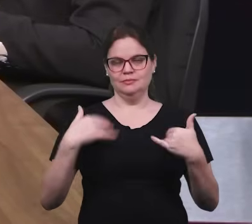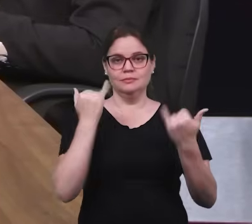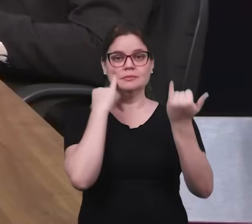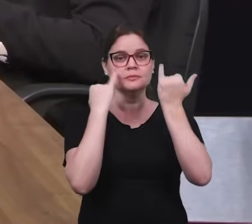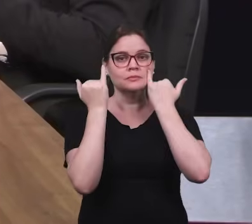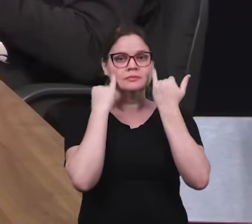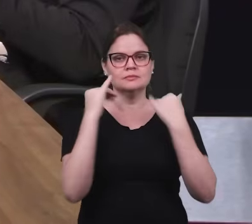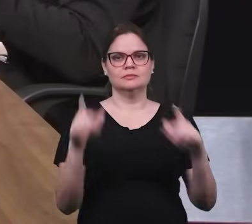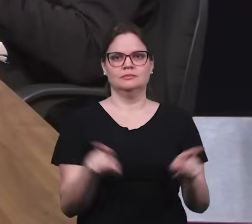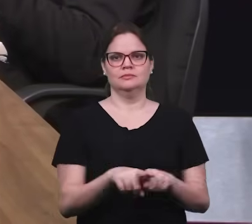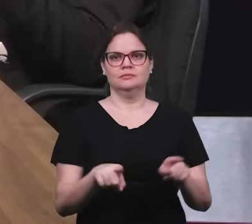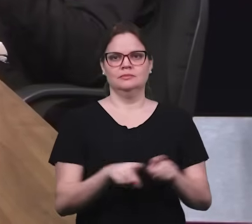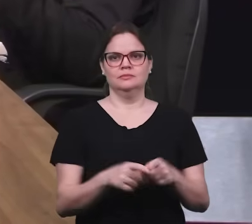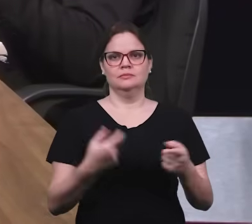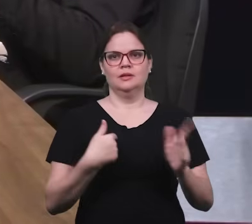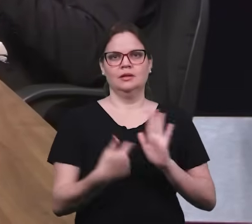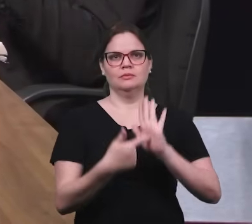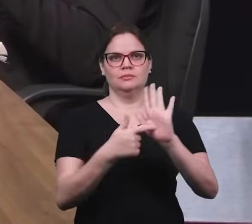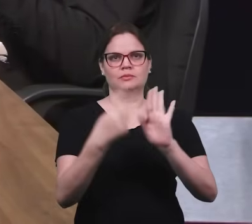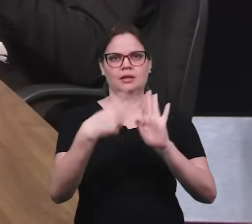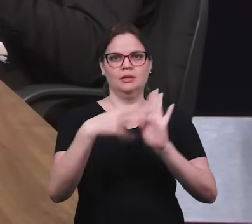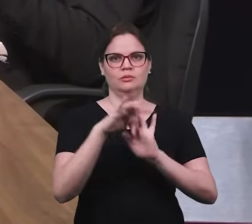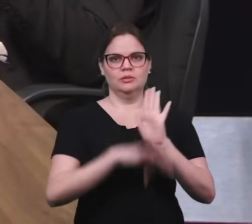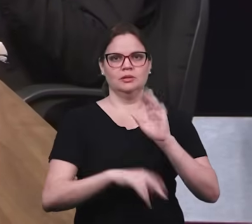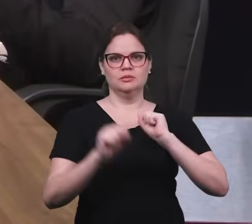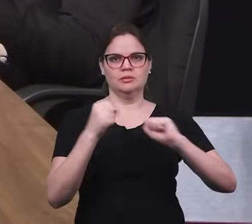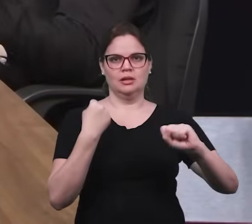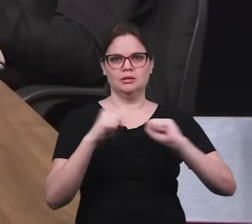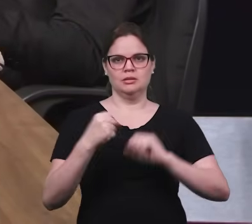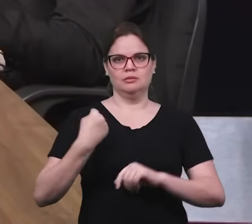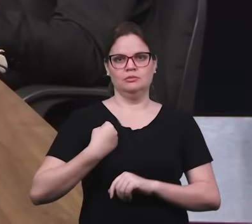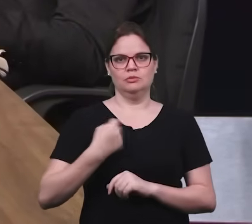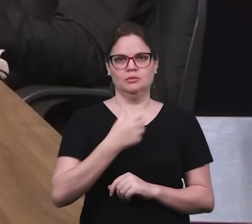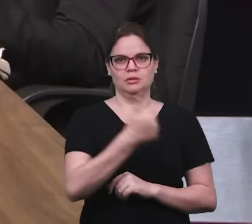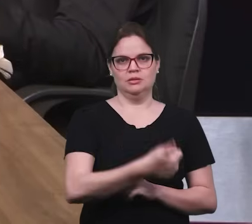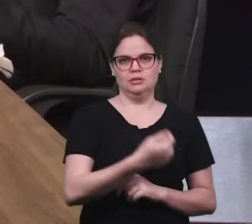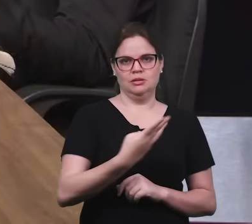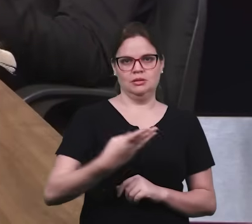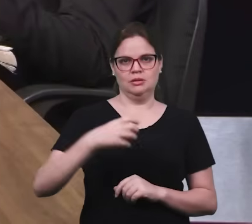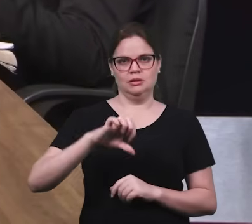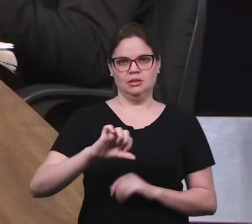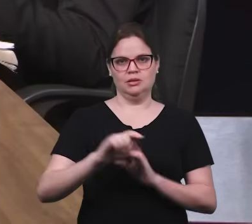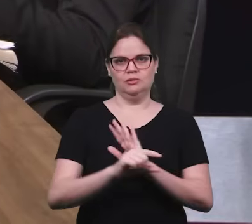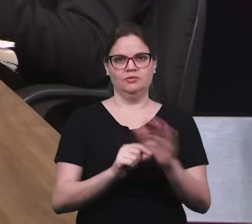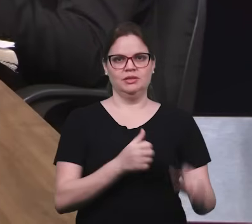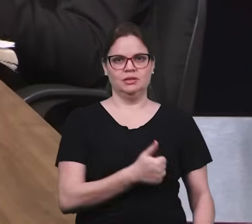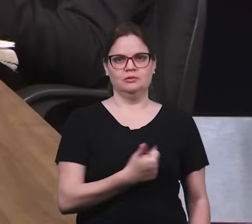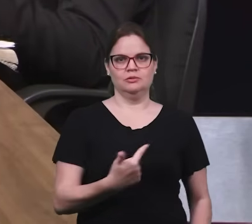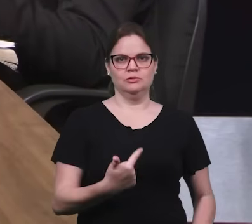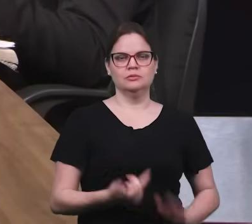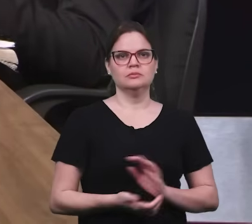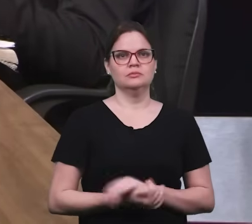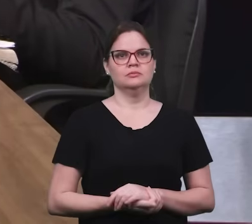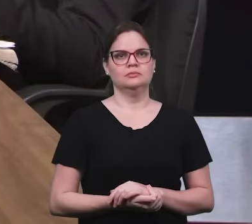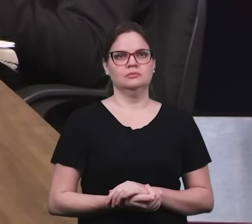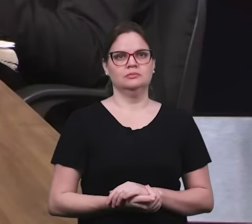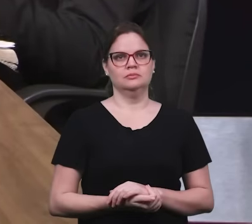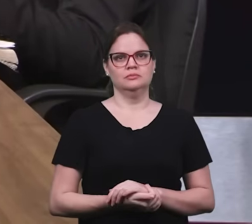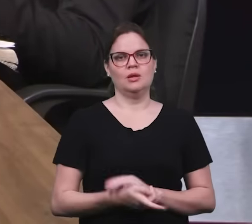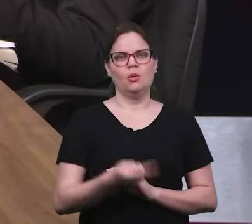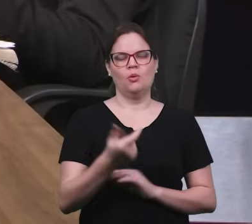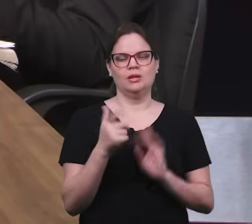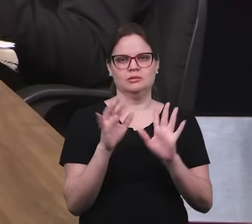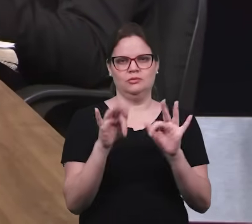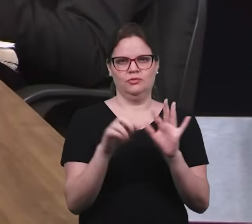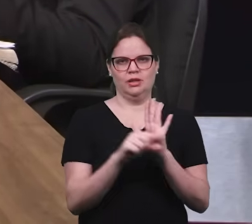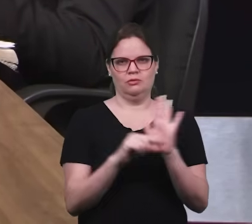de deixar também aqui registrado um texto que está lá em Salmo 139, verso 12. Na verdade, a parte ali final do